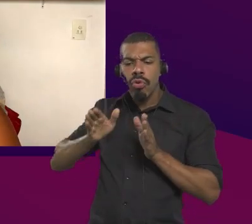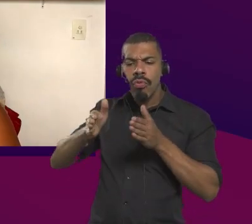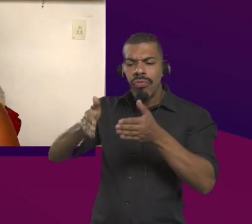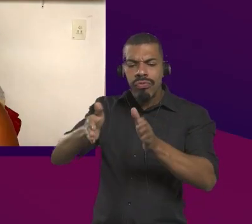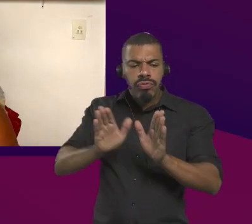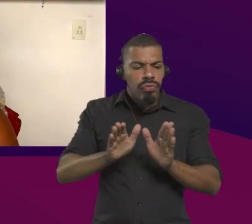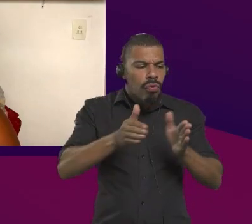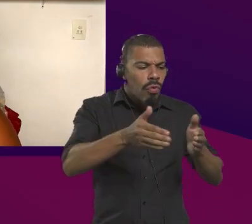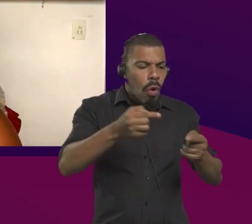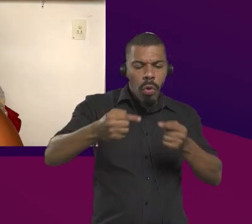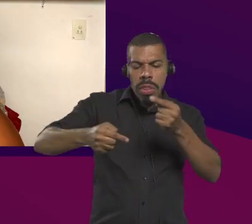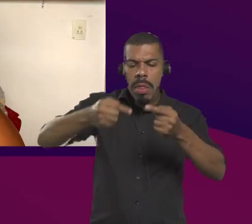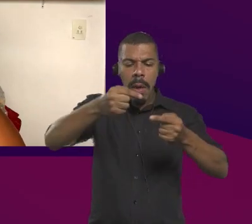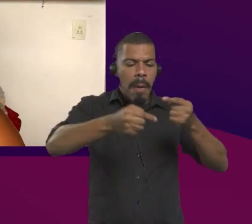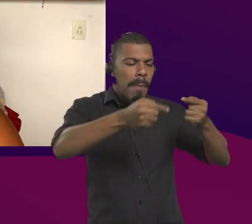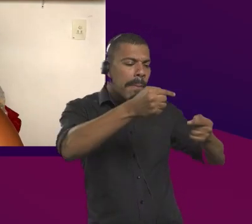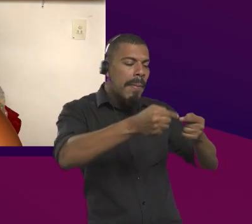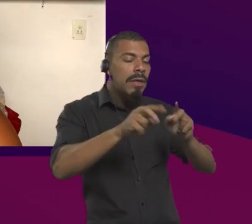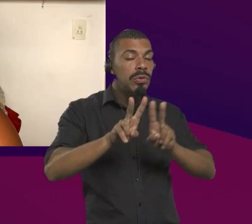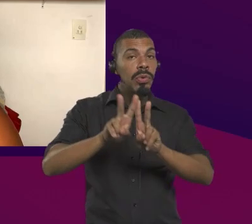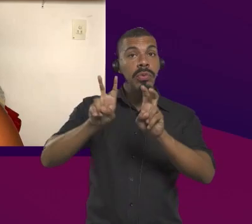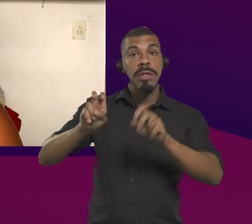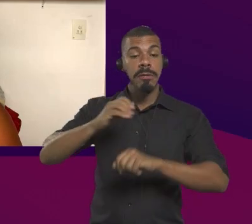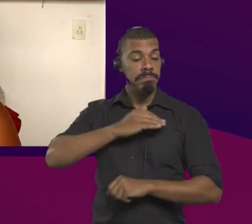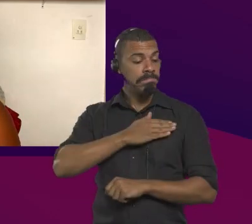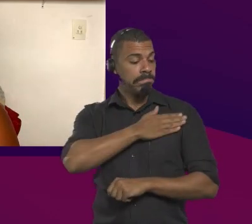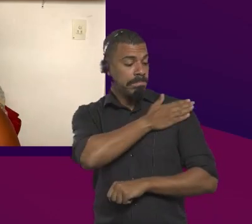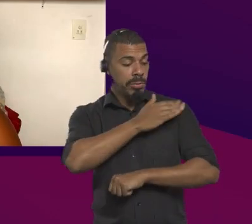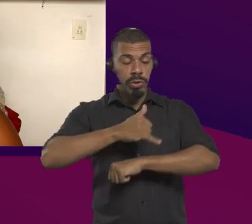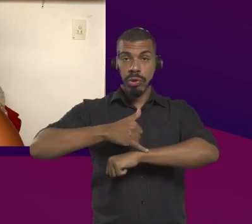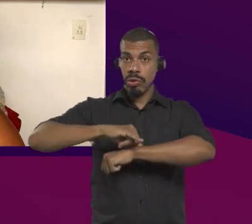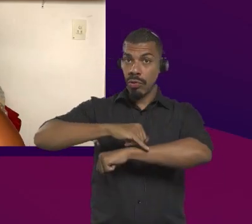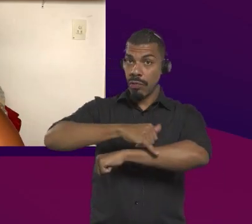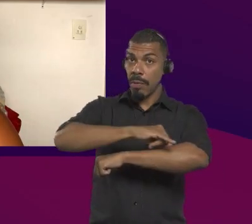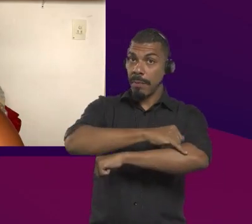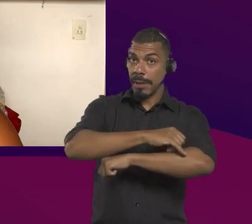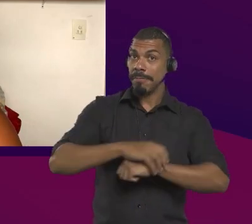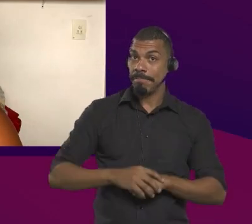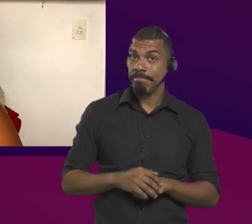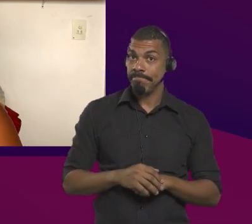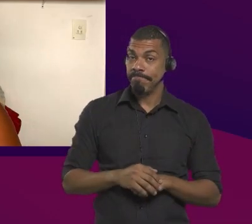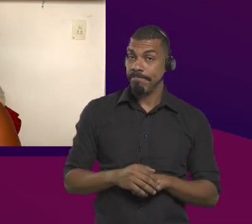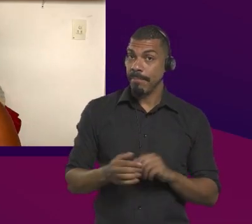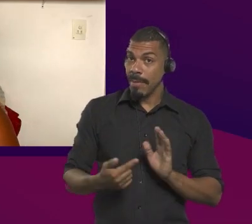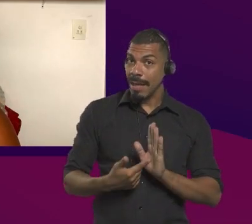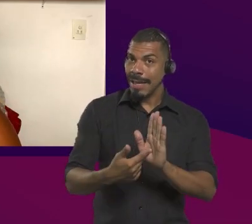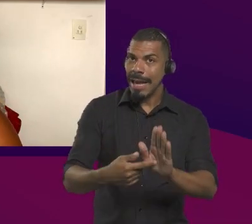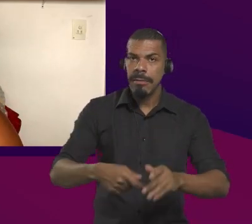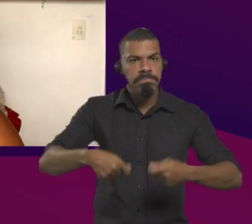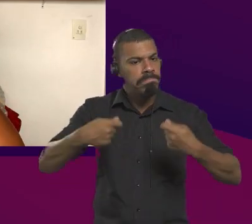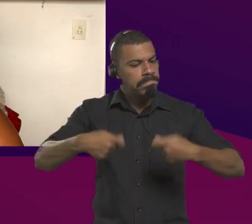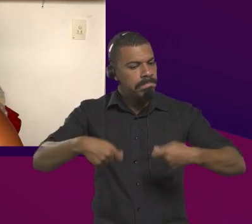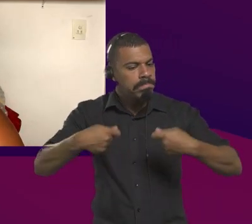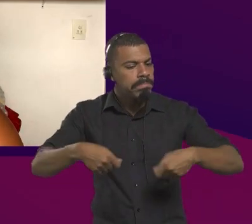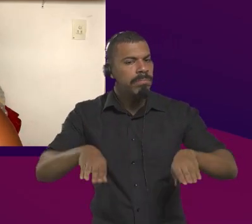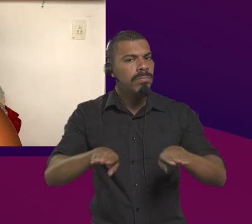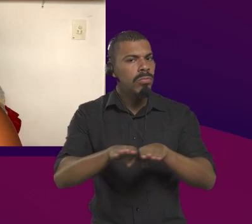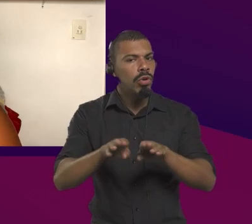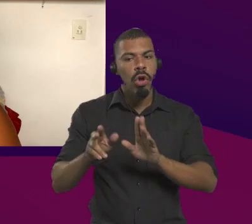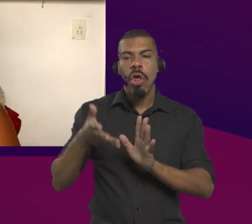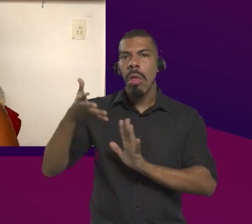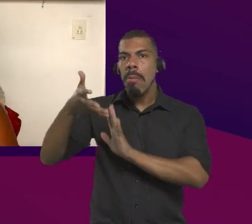no debate sobre gordofobia. Então, acho que esse ponto é muito importante para a gente reforçar a necessidade de falar